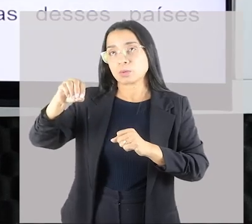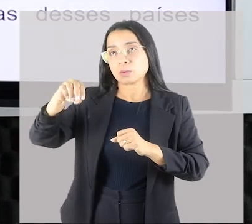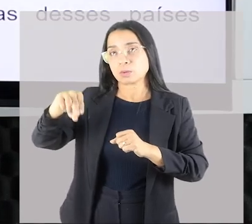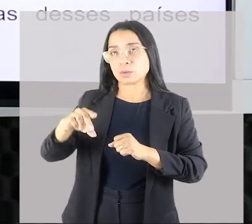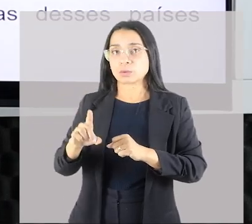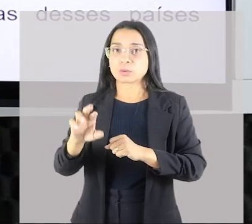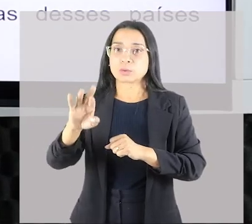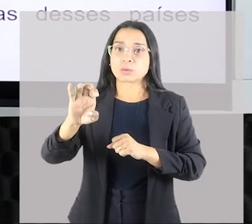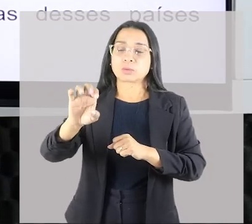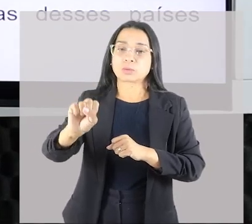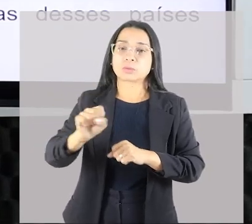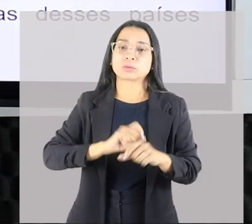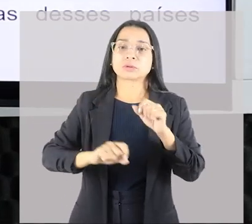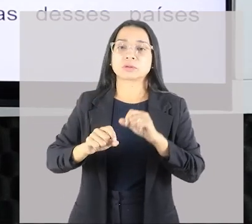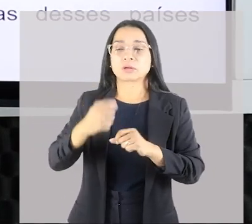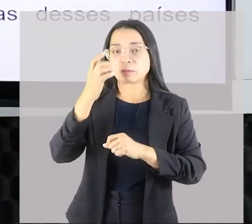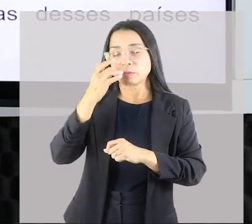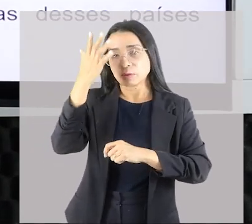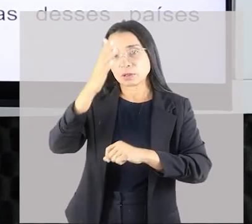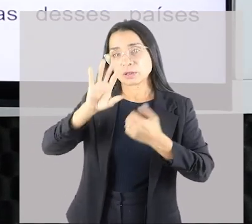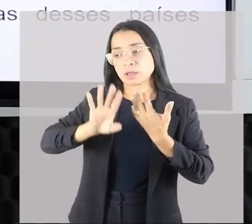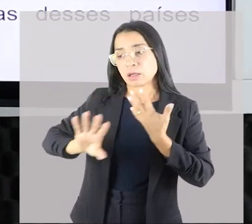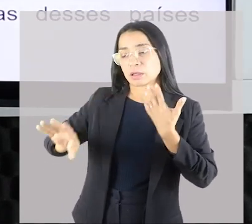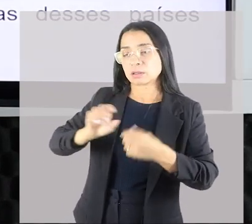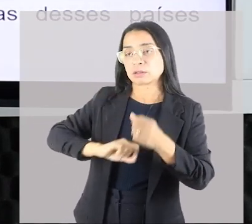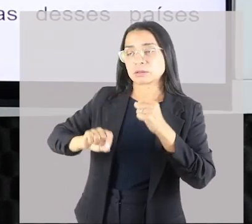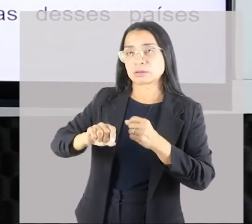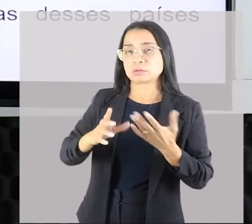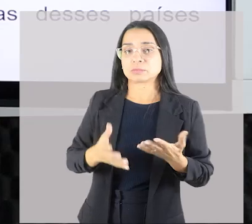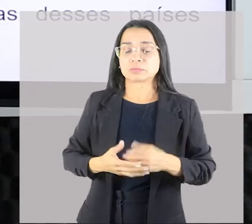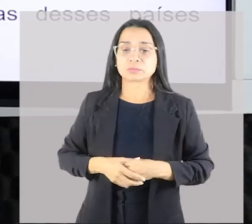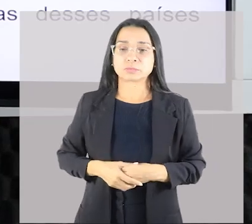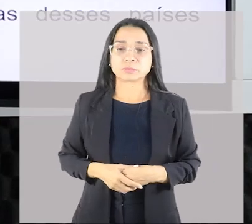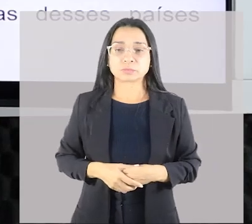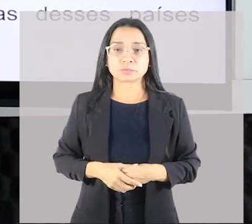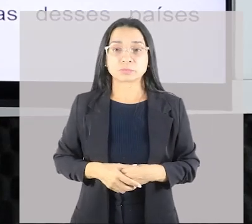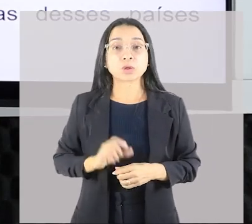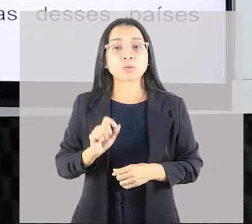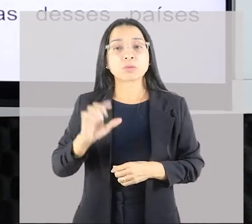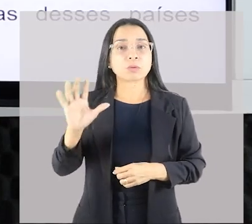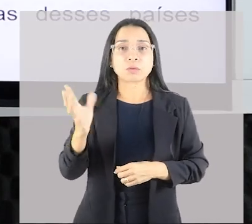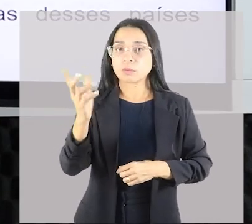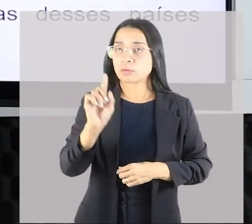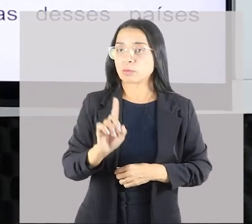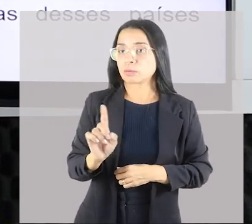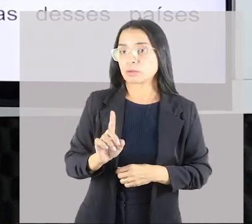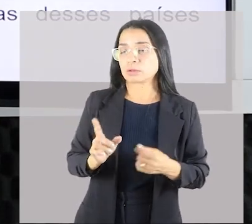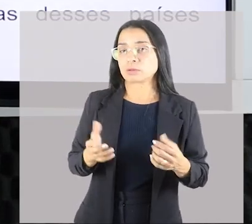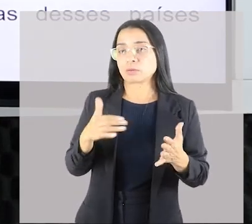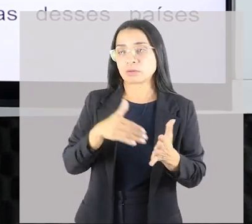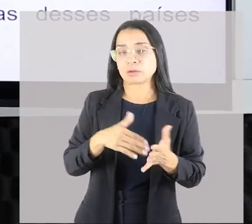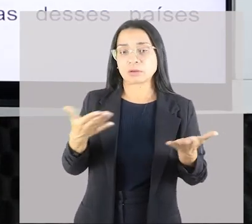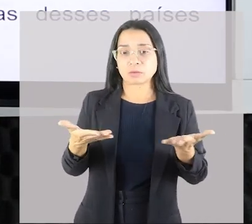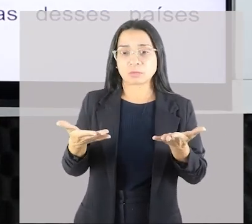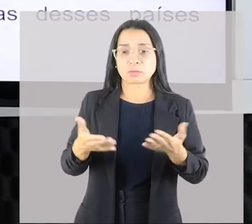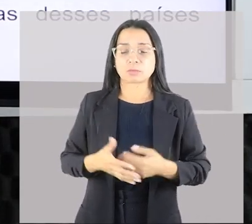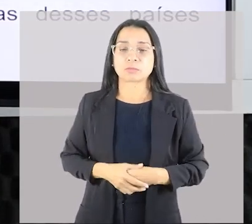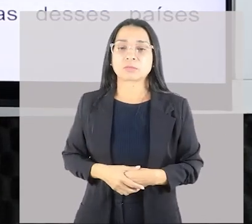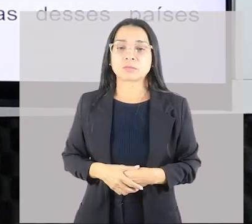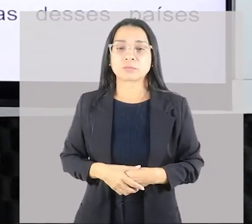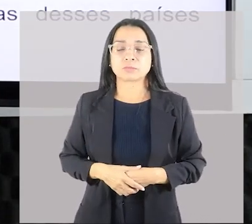Unido, a facilitar a saída da Irlanda do Norte do Reino Unido, algo que não aconteceu até o momento.